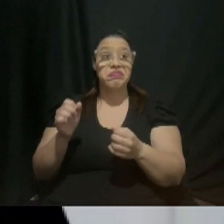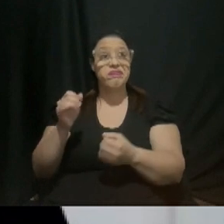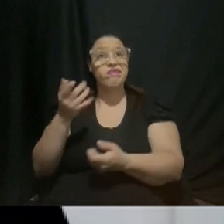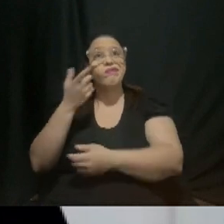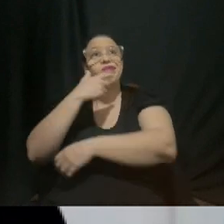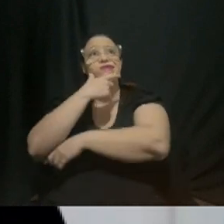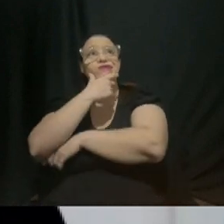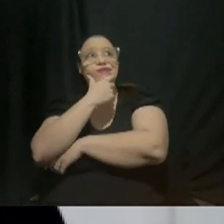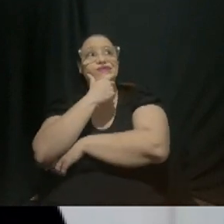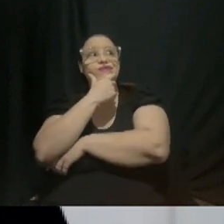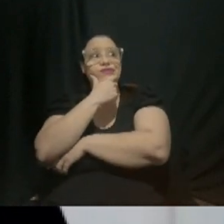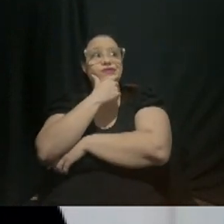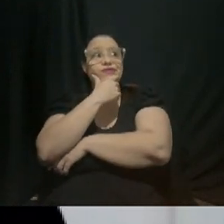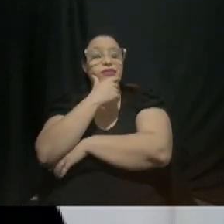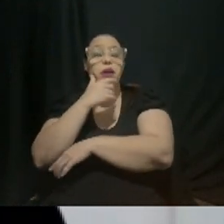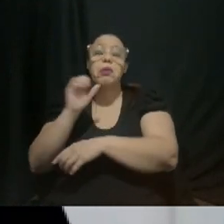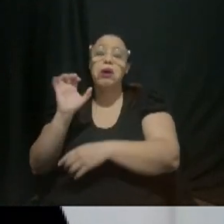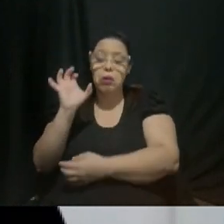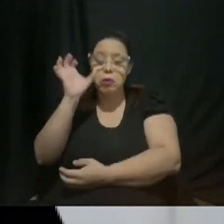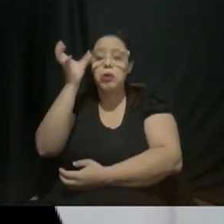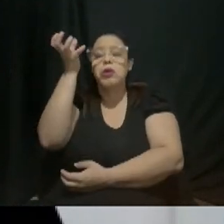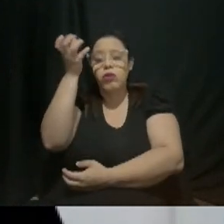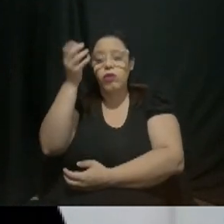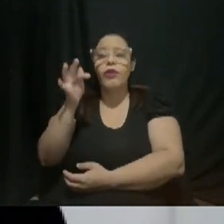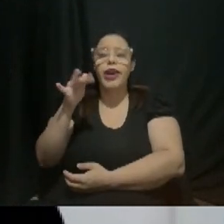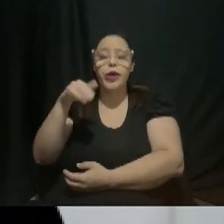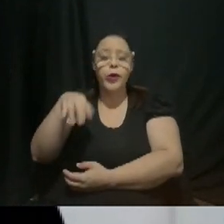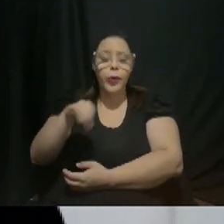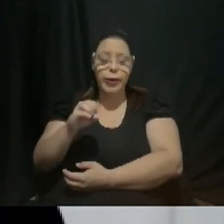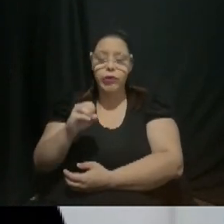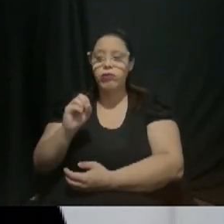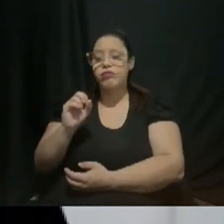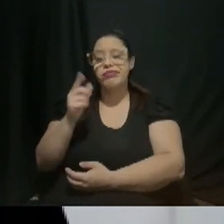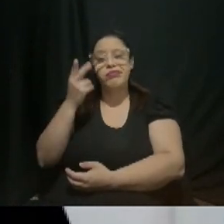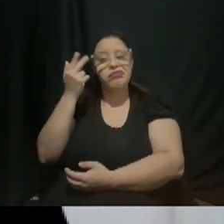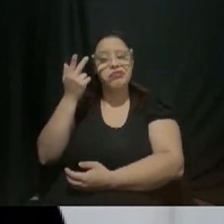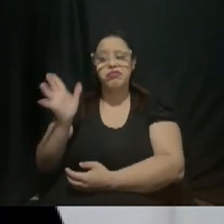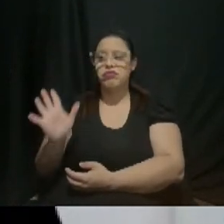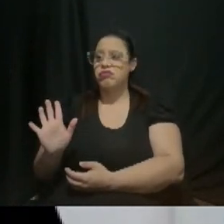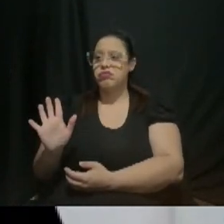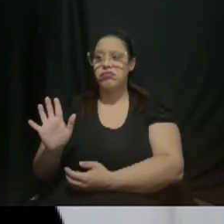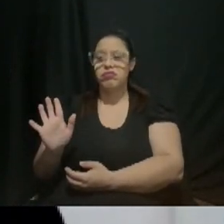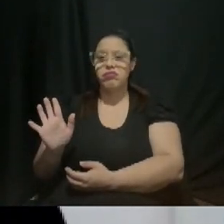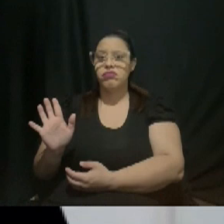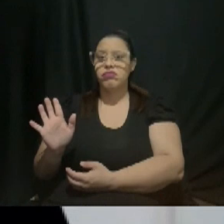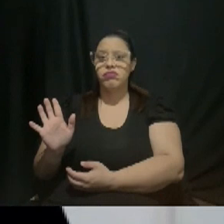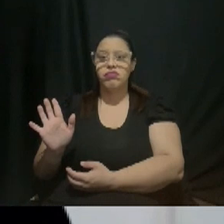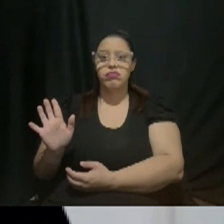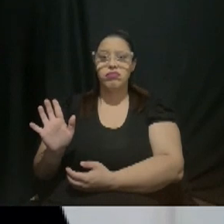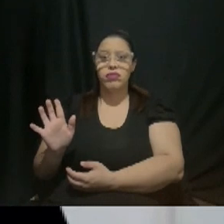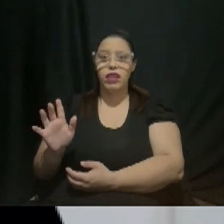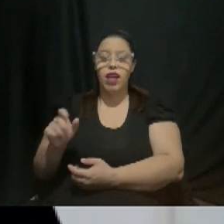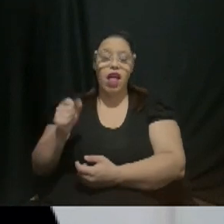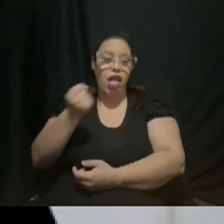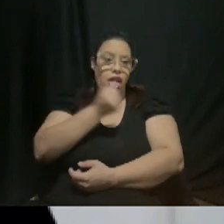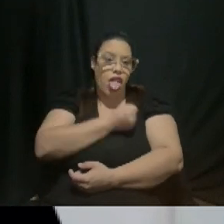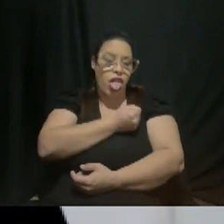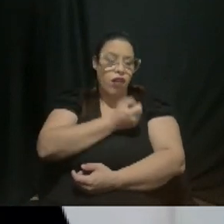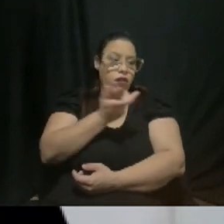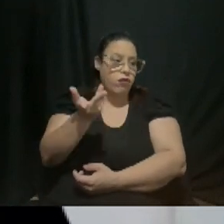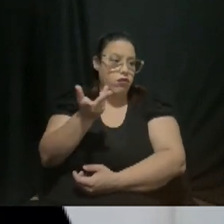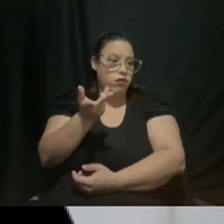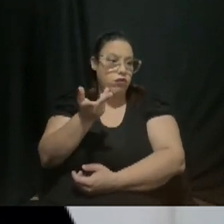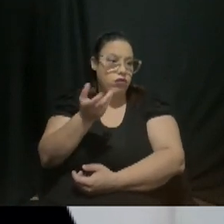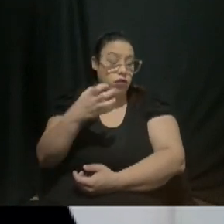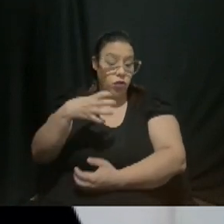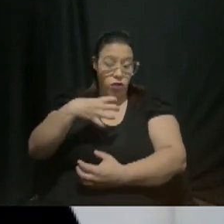pode acontecer, é um fenômeno natural, tá? Então pode acontecer sim, mas a gente não tem uma preocupação tão que acaba quando a gente sente aqui no Brasil,